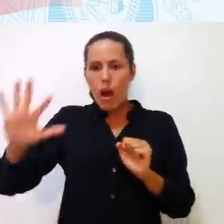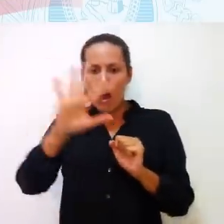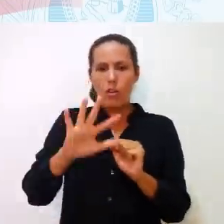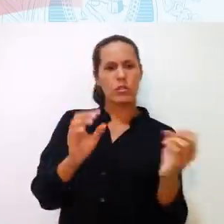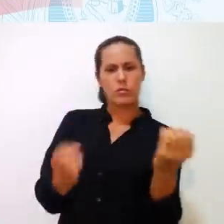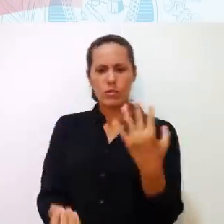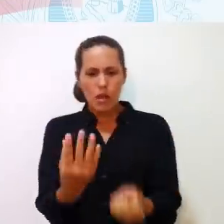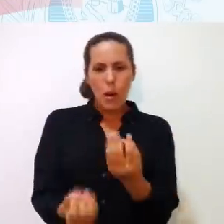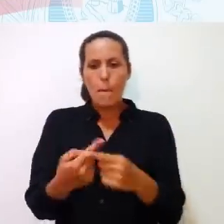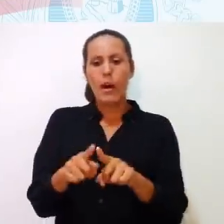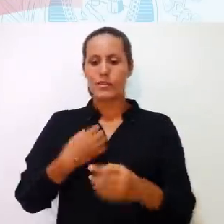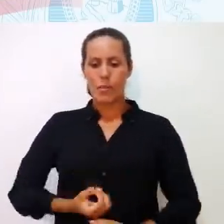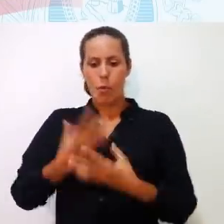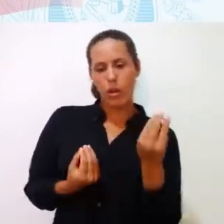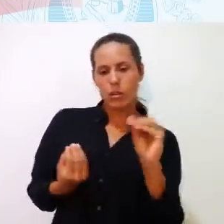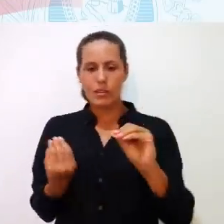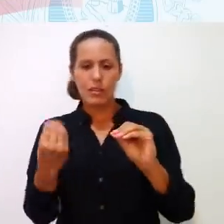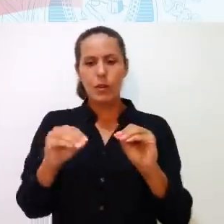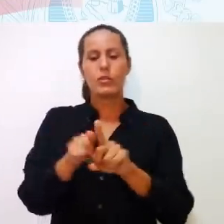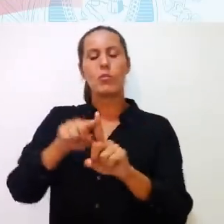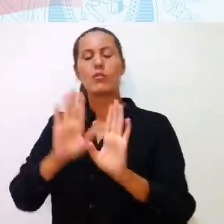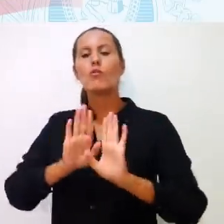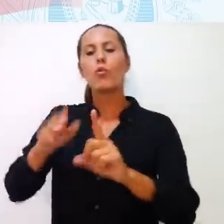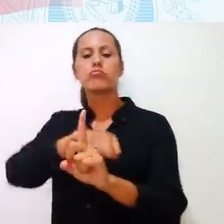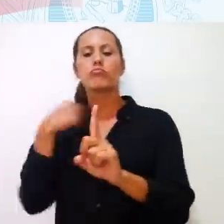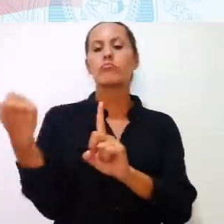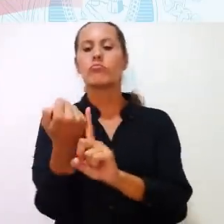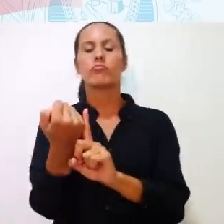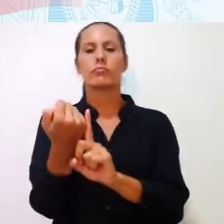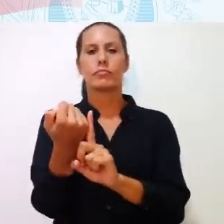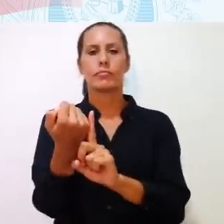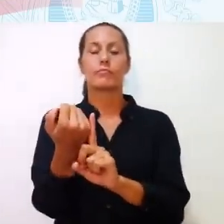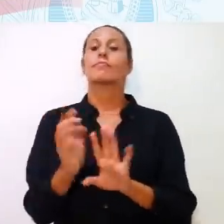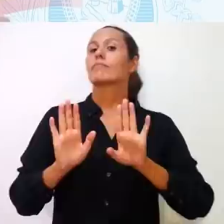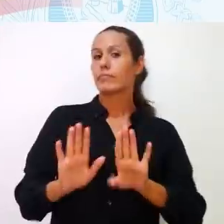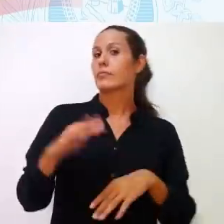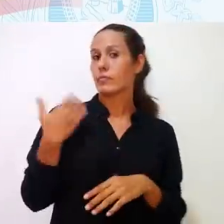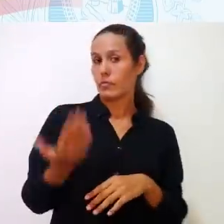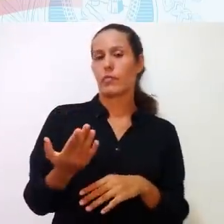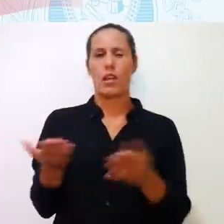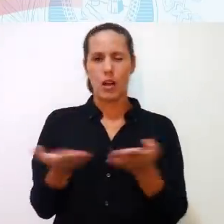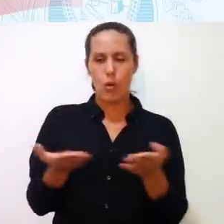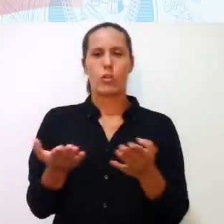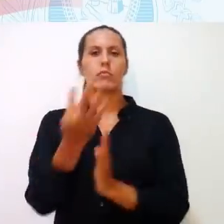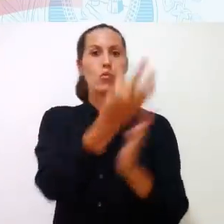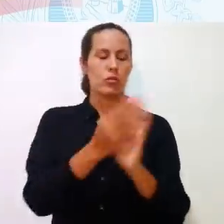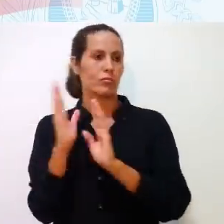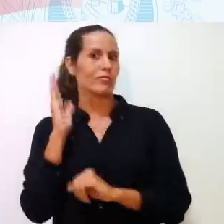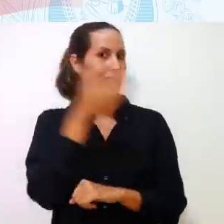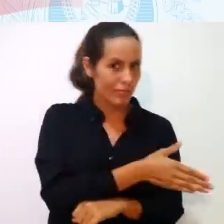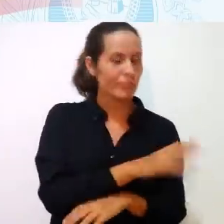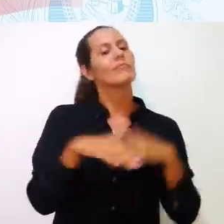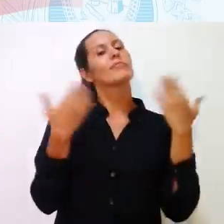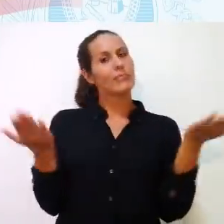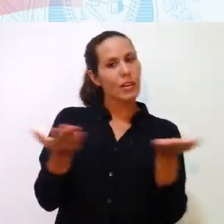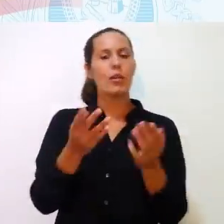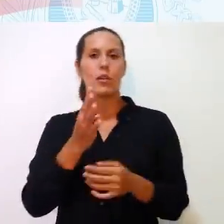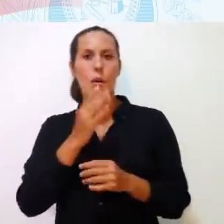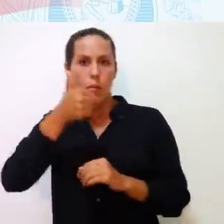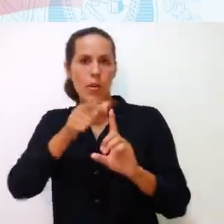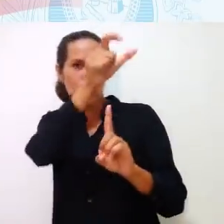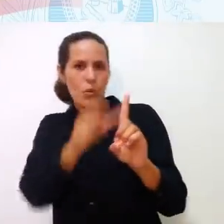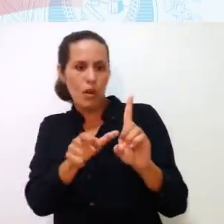da sensibilidade poética e de engajamento social. Então, vamos direto para o texto agora? Nada melhor para